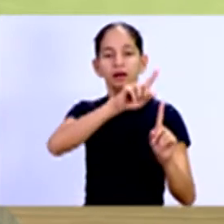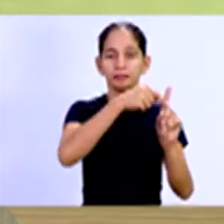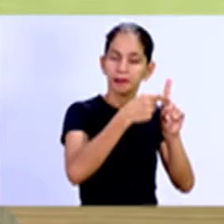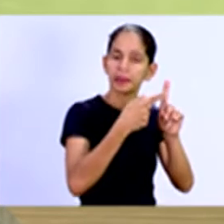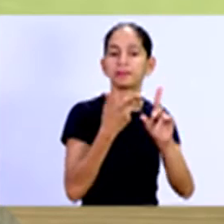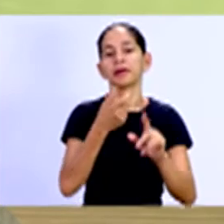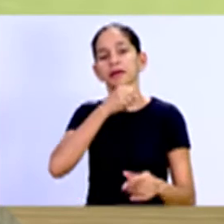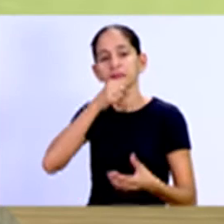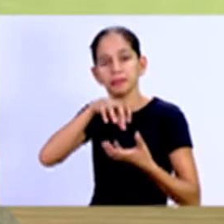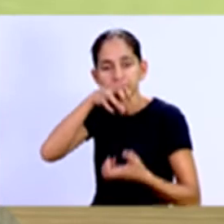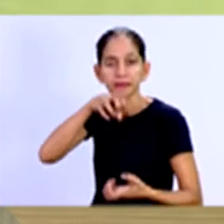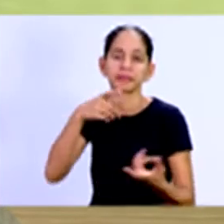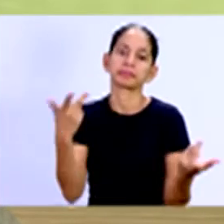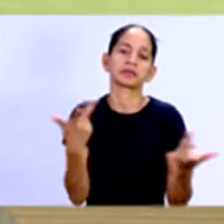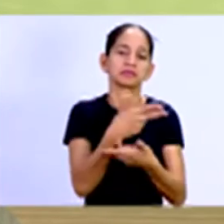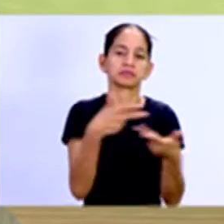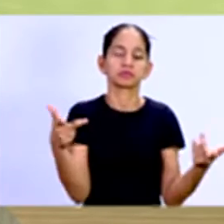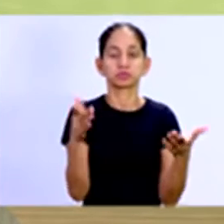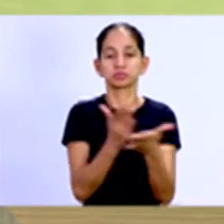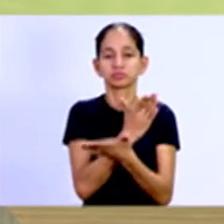e assim por diante.